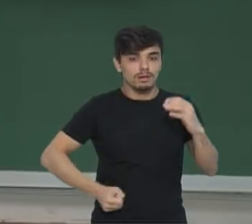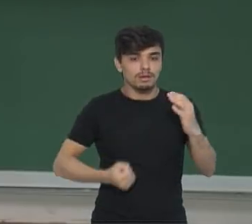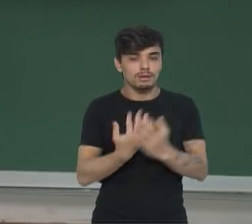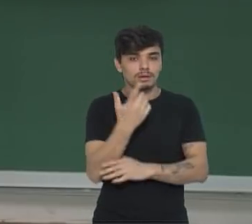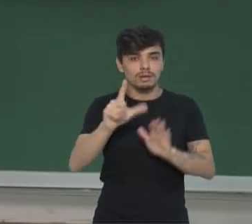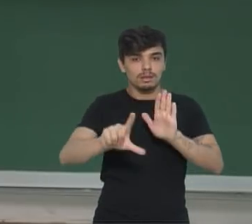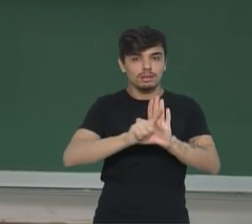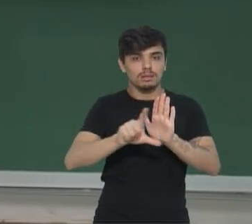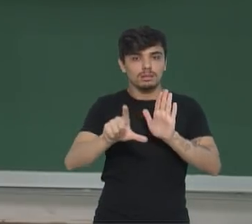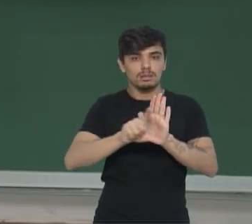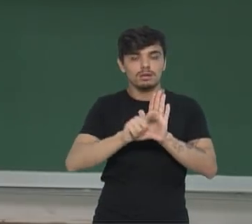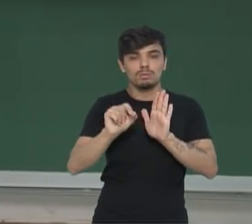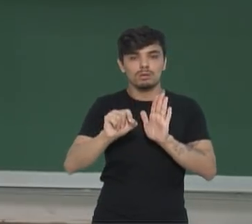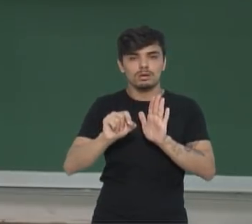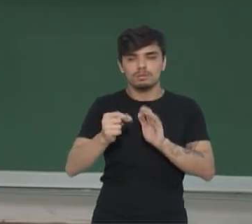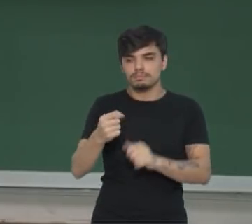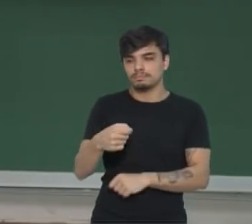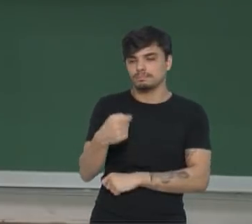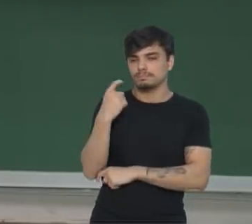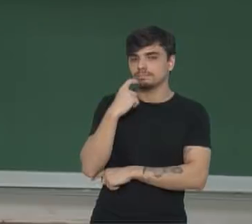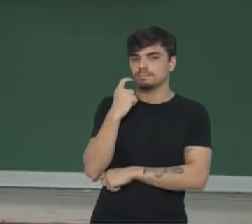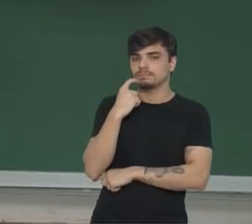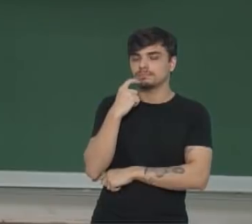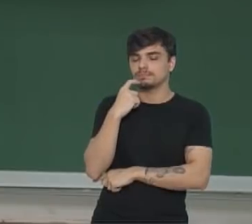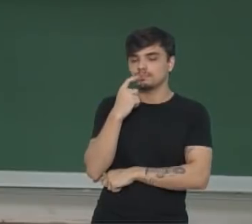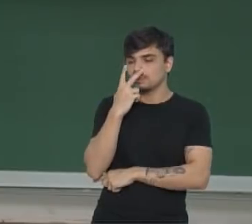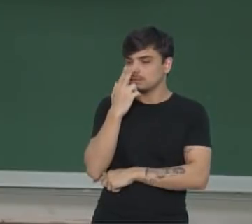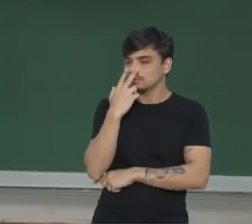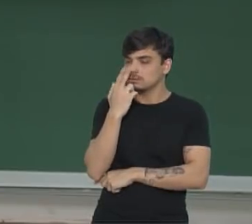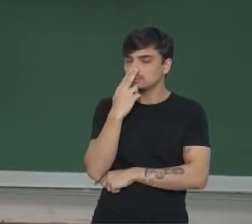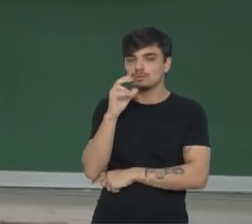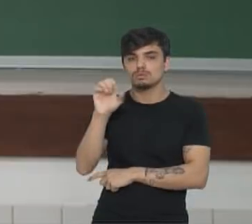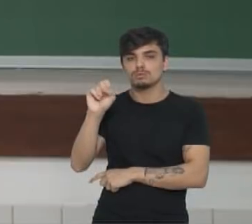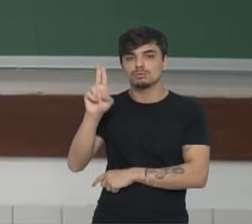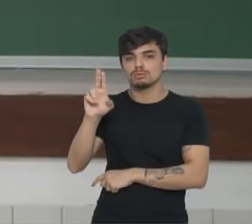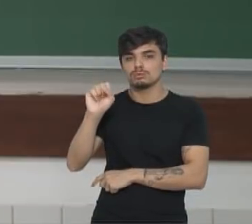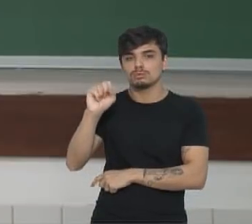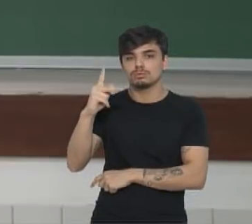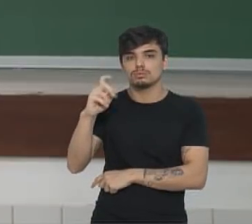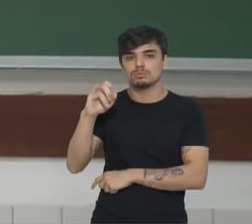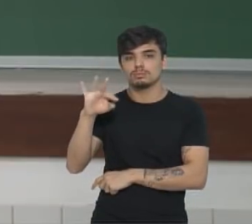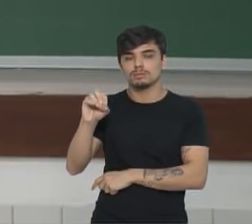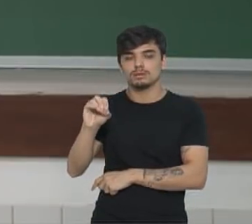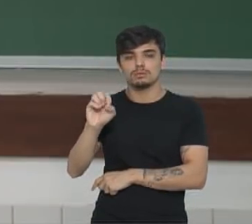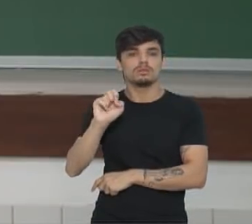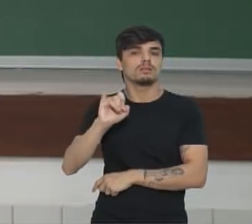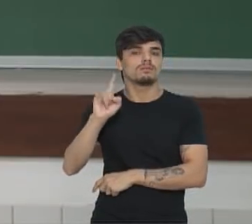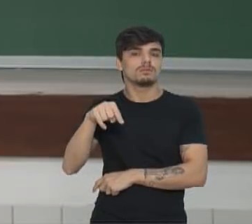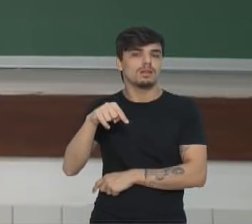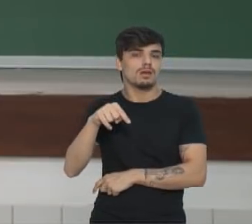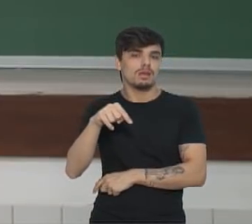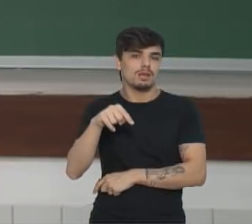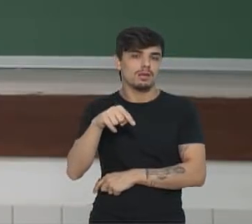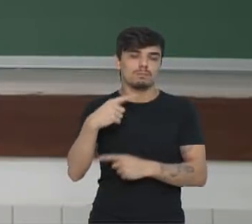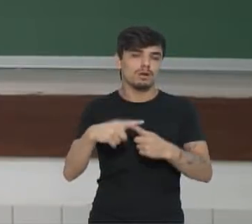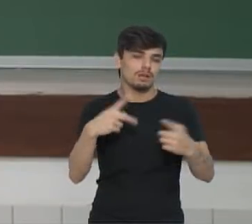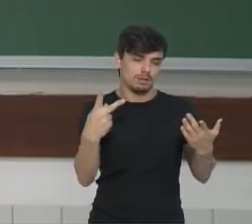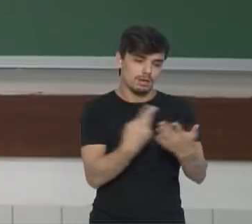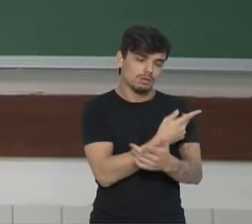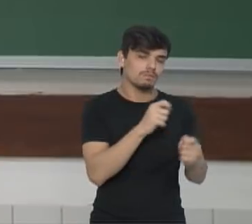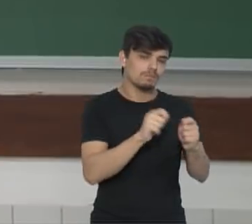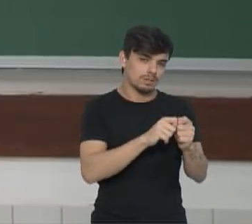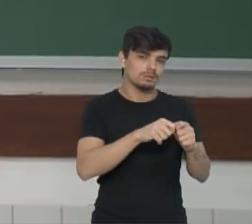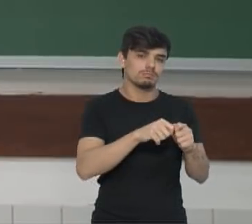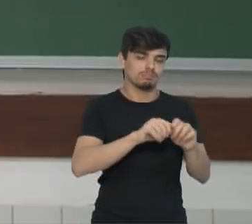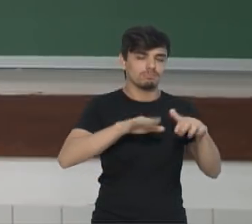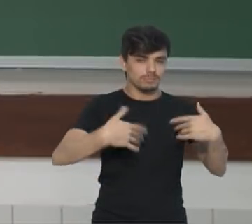Lei dos Suspeitos. Qual é a Lei do Suspeito? Praticamente ela dizia que se você era suspeito, é porque você fez algo errado. Ou